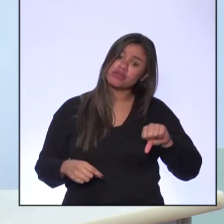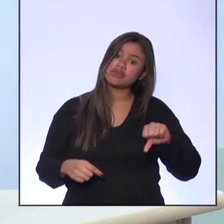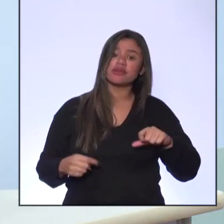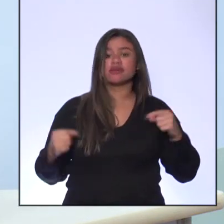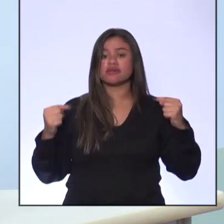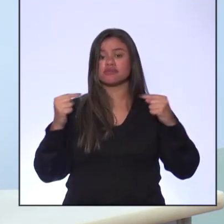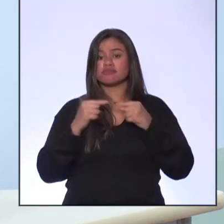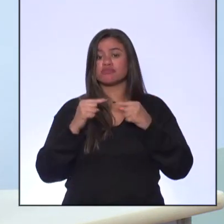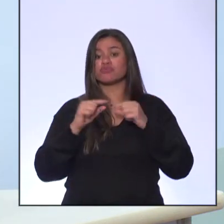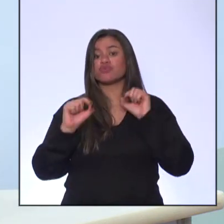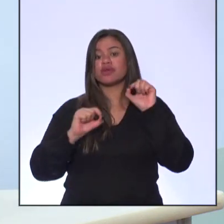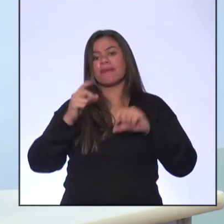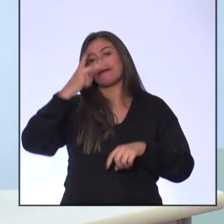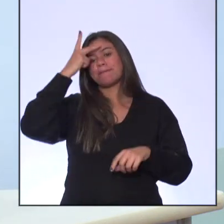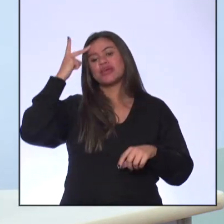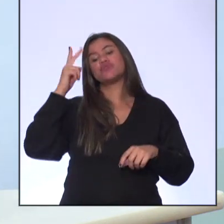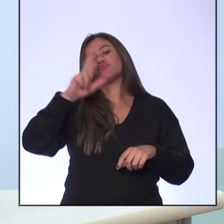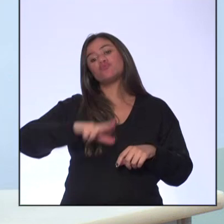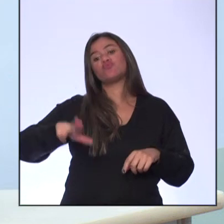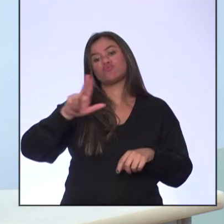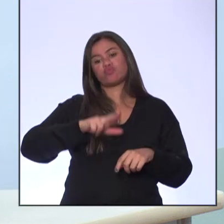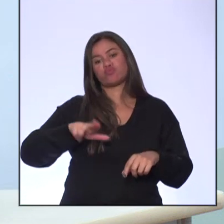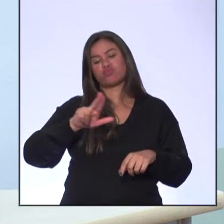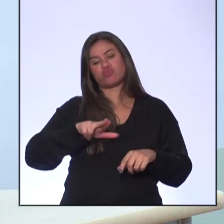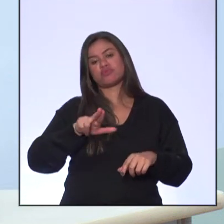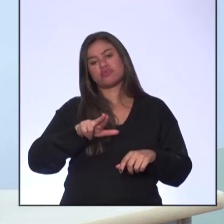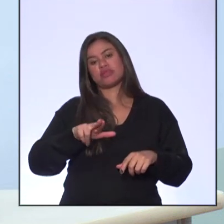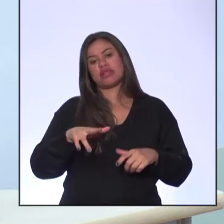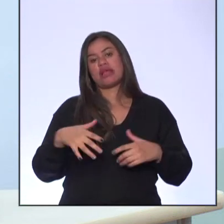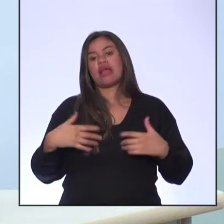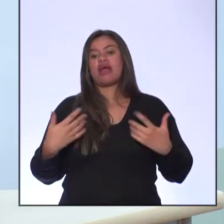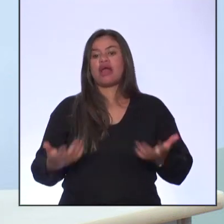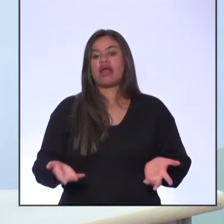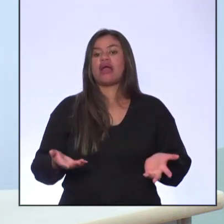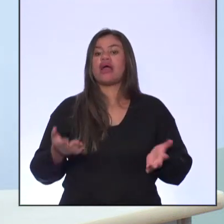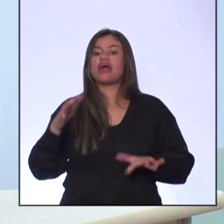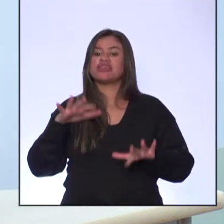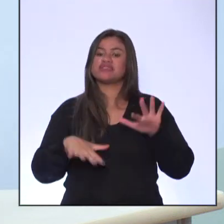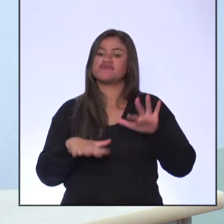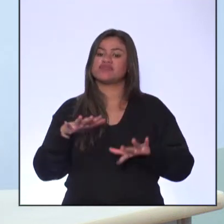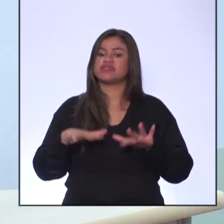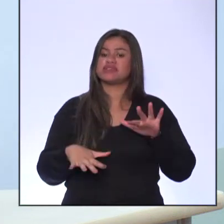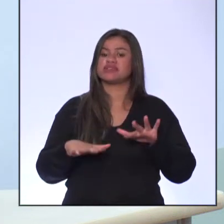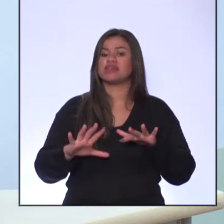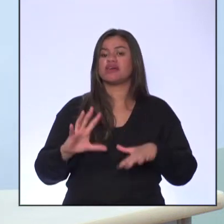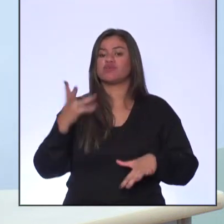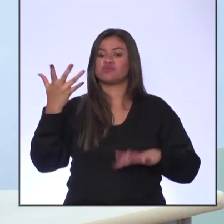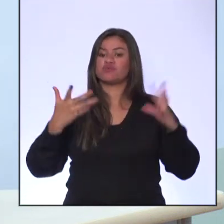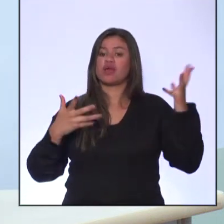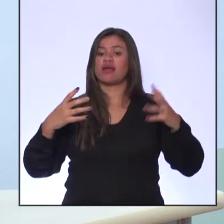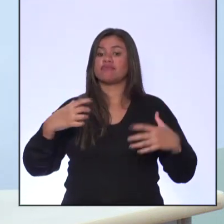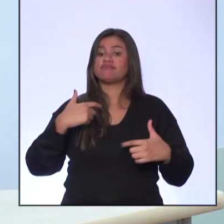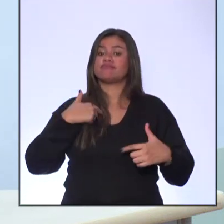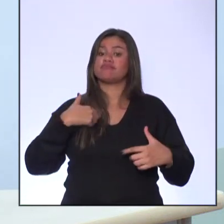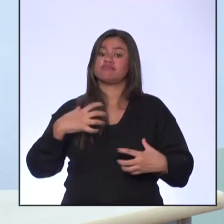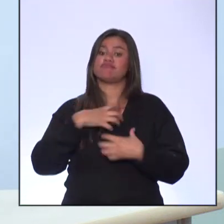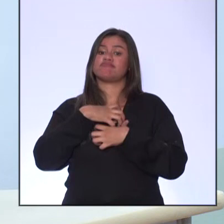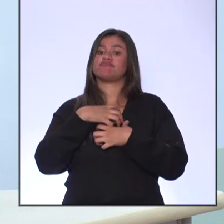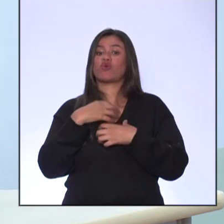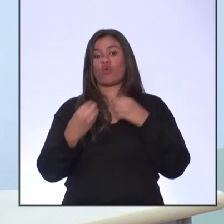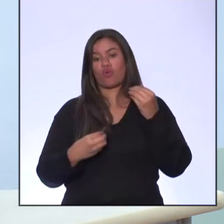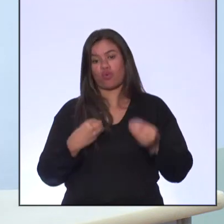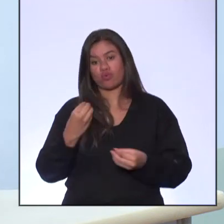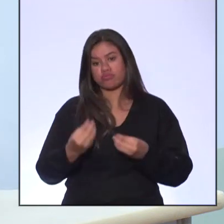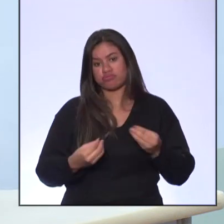são utilizadas, né? A importância de saber lidar com situações de conflito de forma saudável é fundamental para não utilizar as